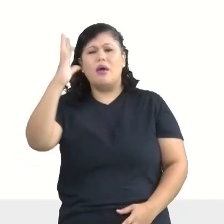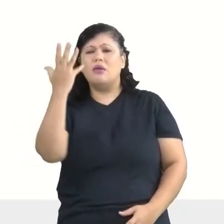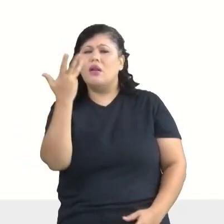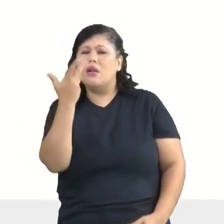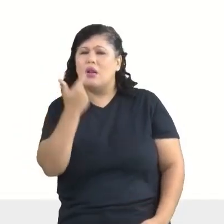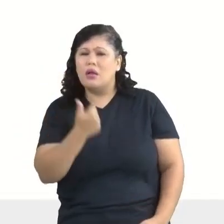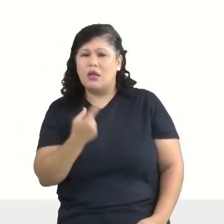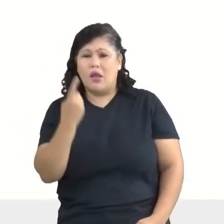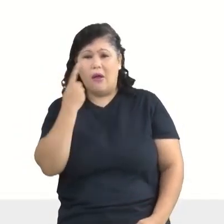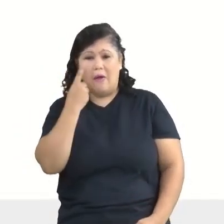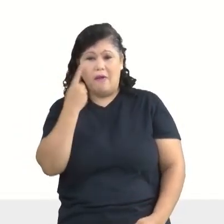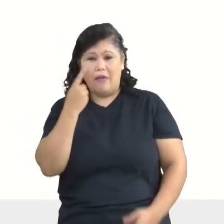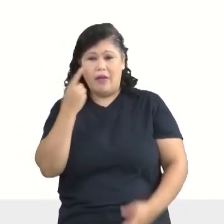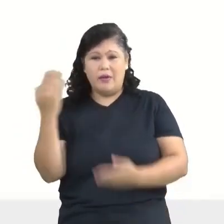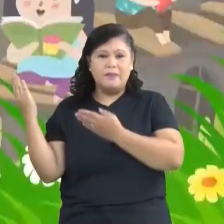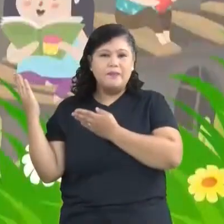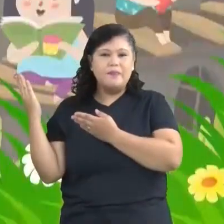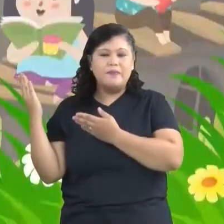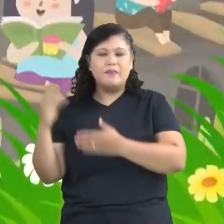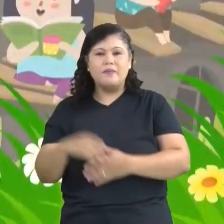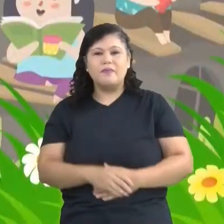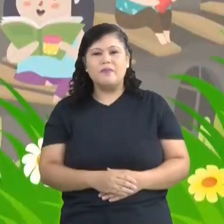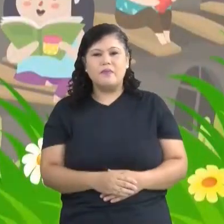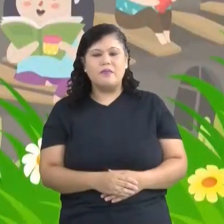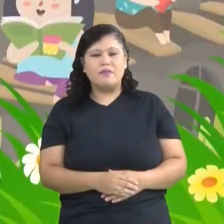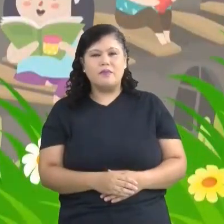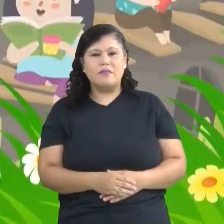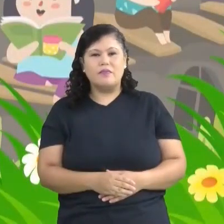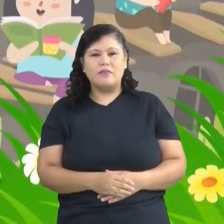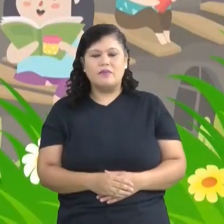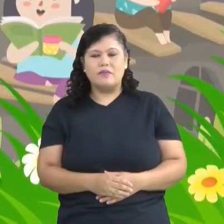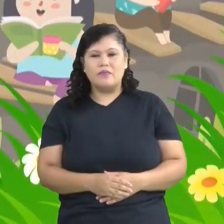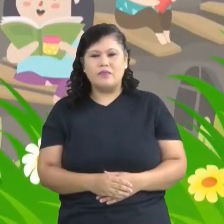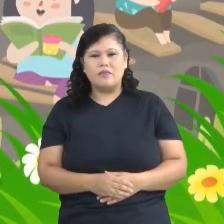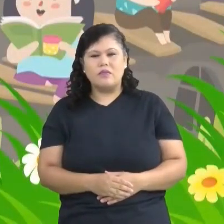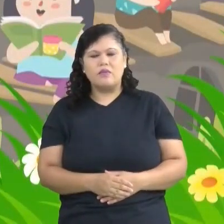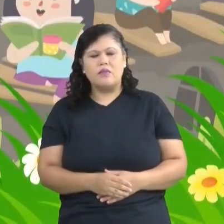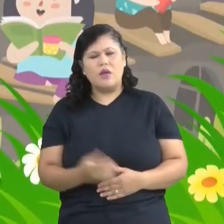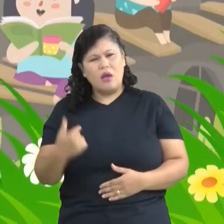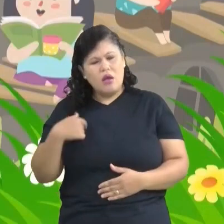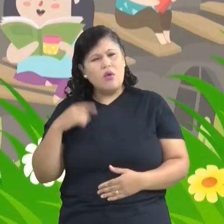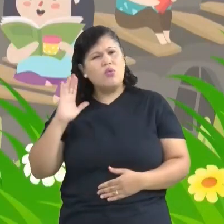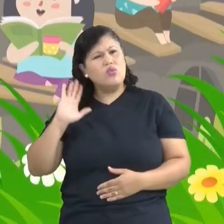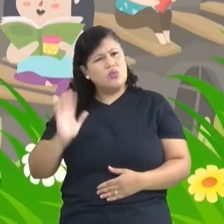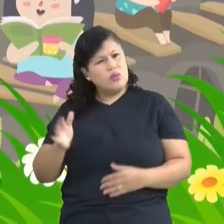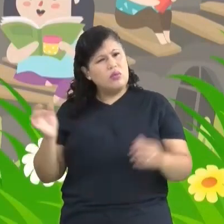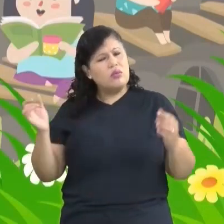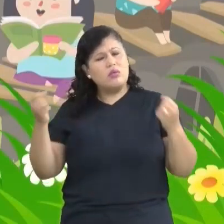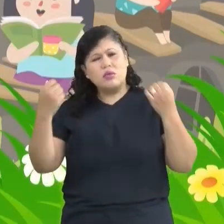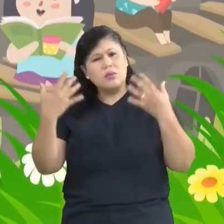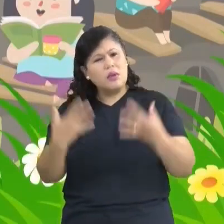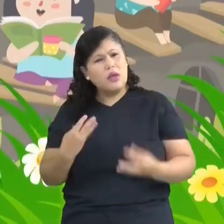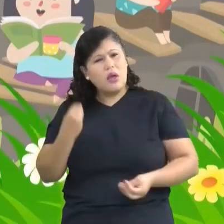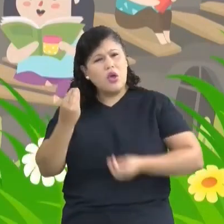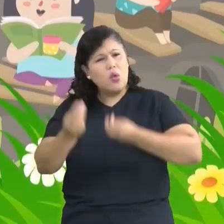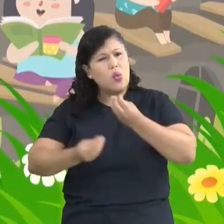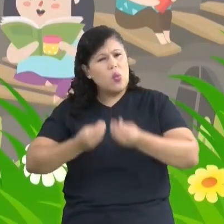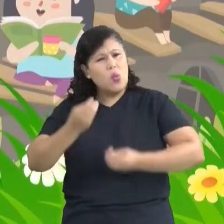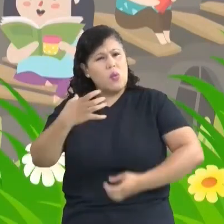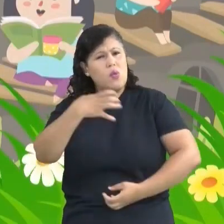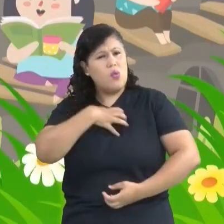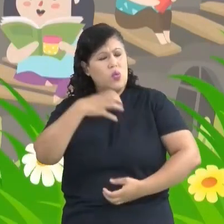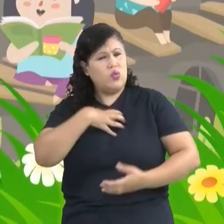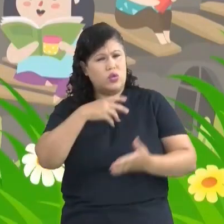Vamos lá investigar? Agora, crianças, que nós já explicamos para vocês o modo como um poema ele